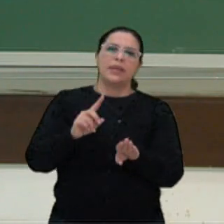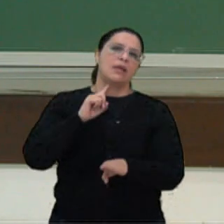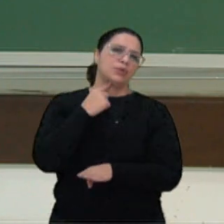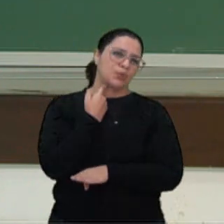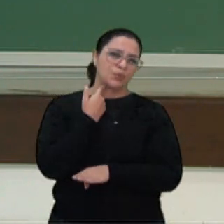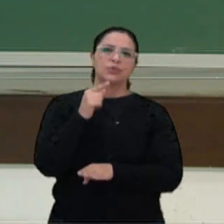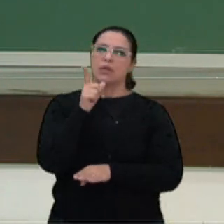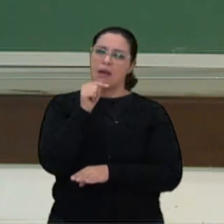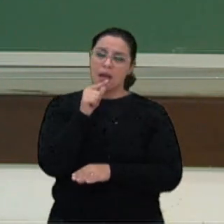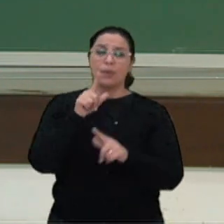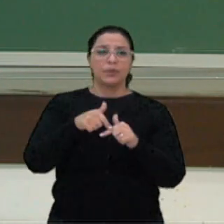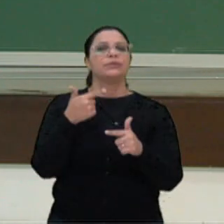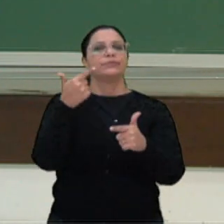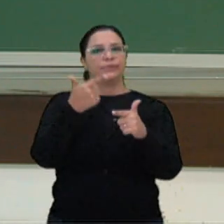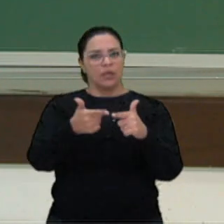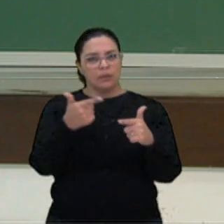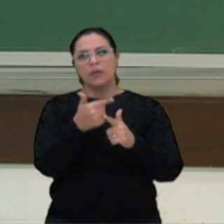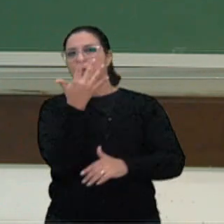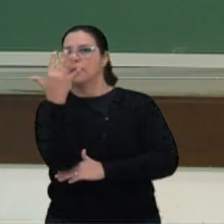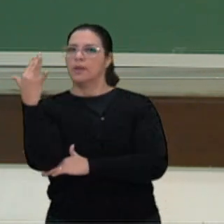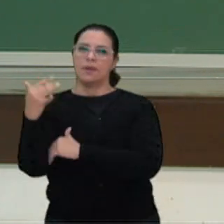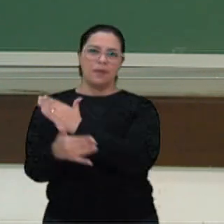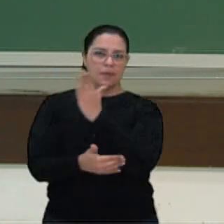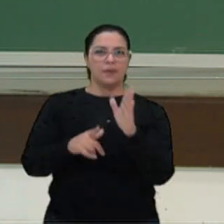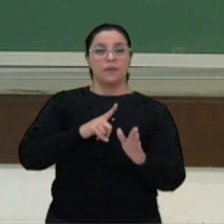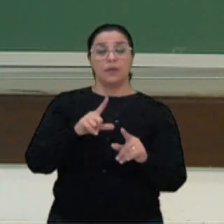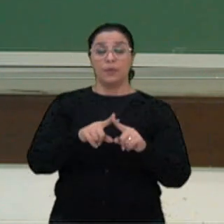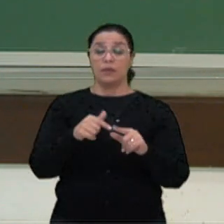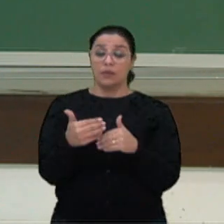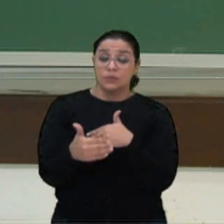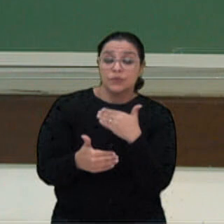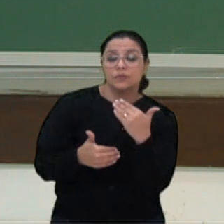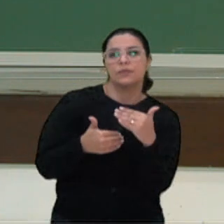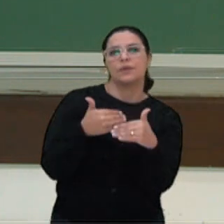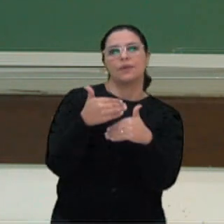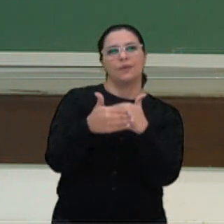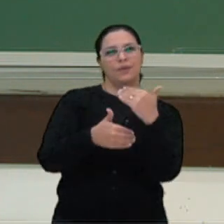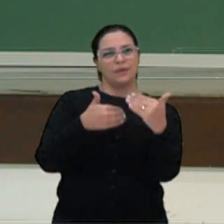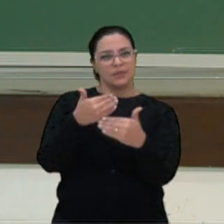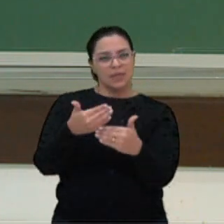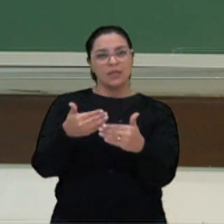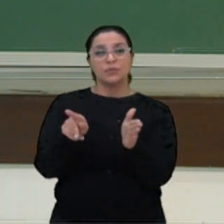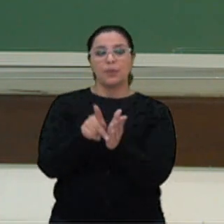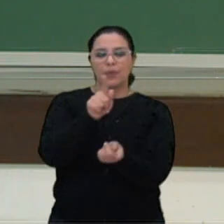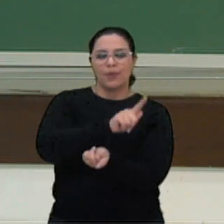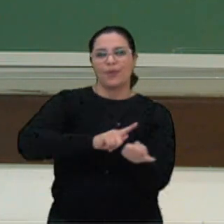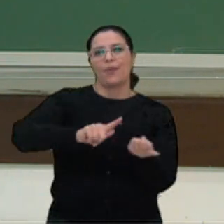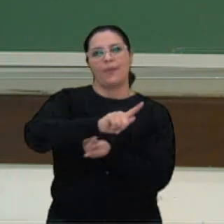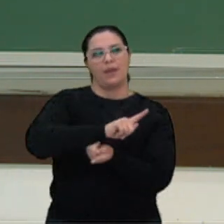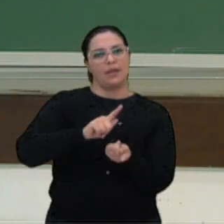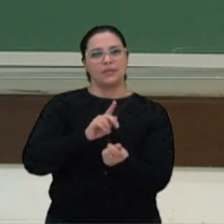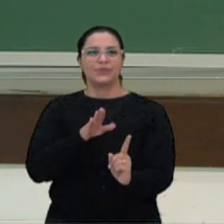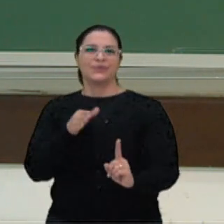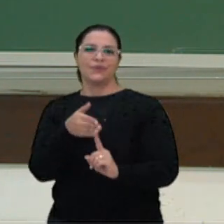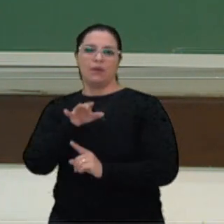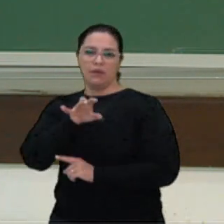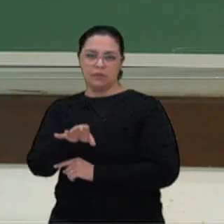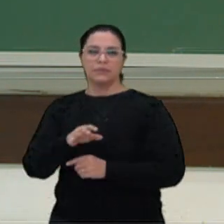questões de impactos ambientais a partir dos processos oriundos da globalização.